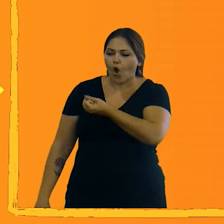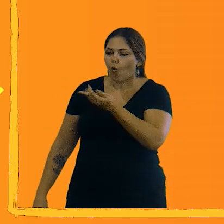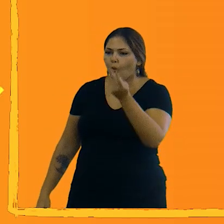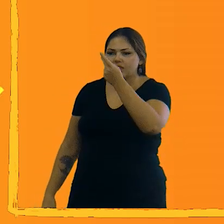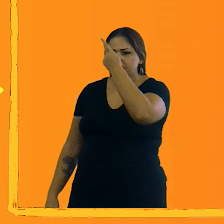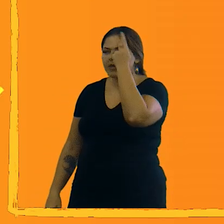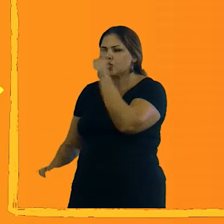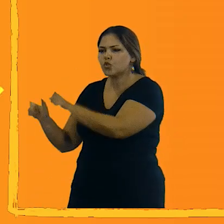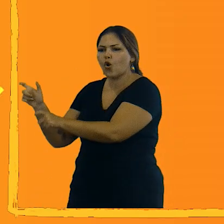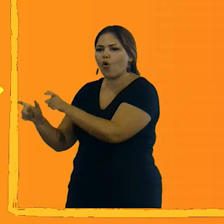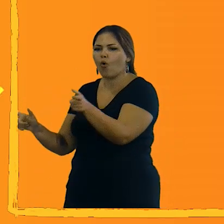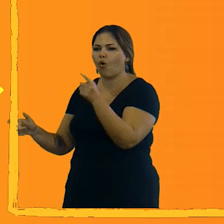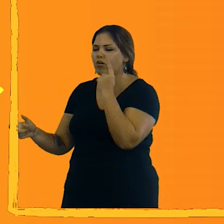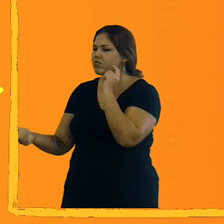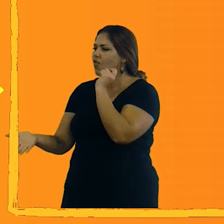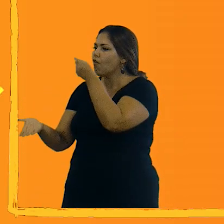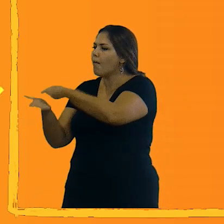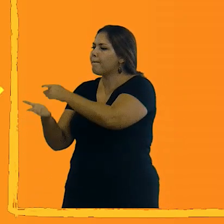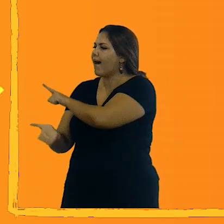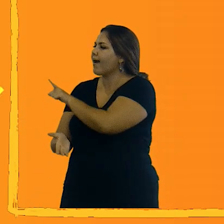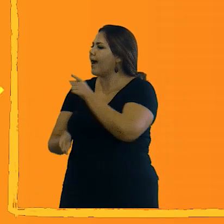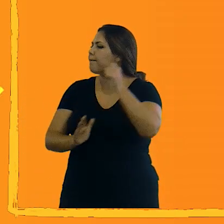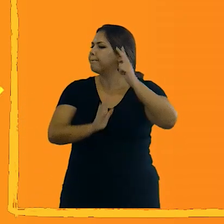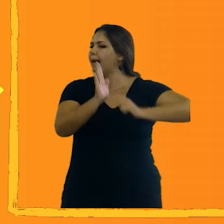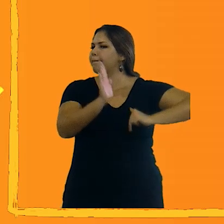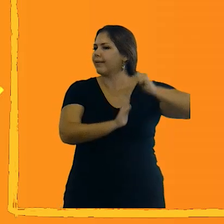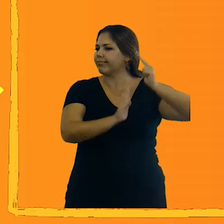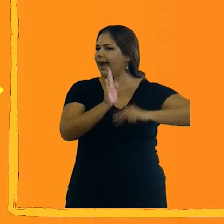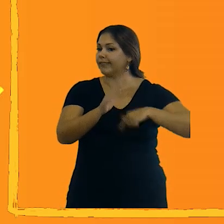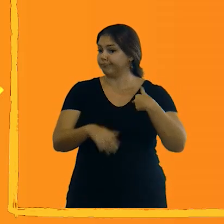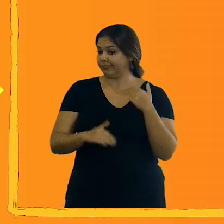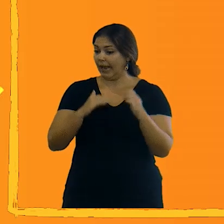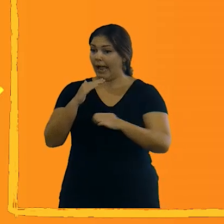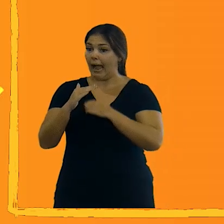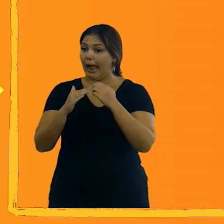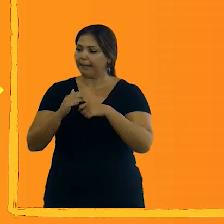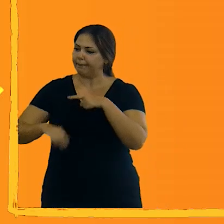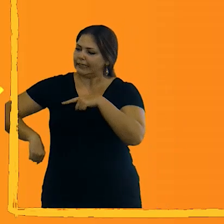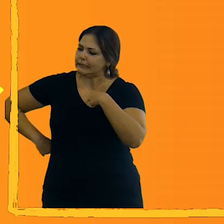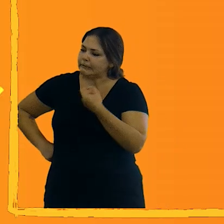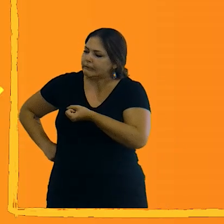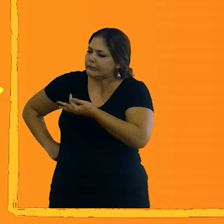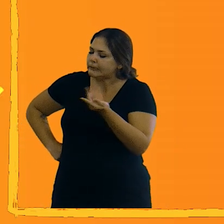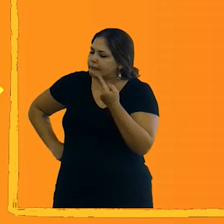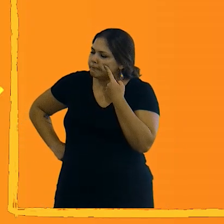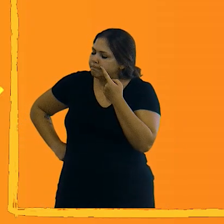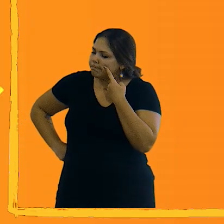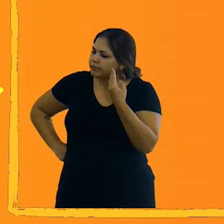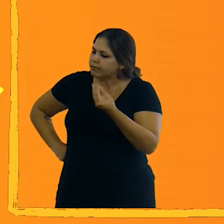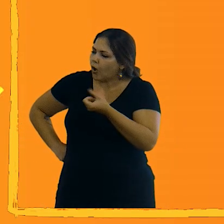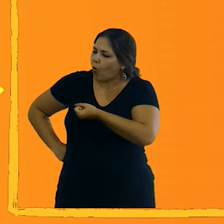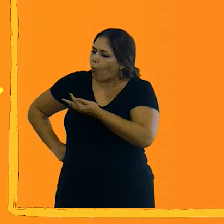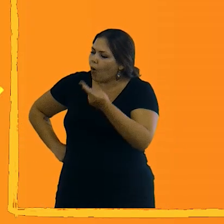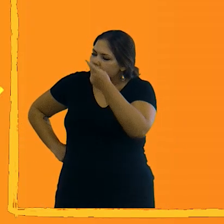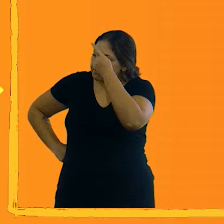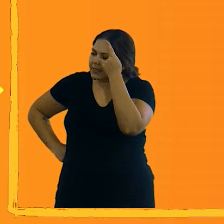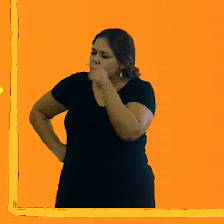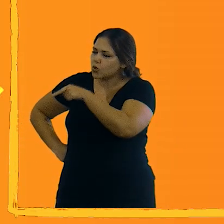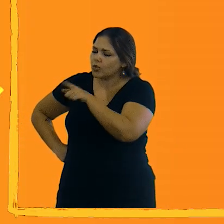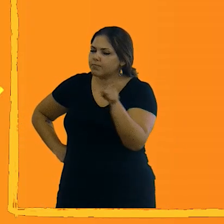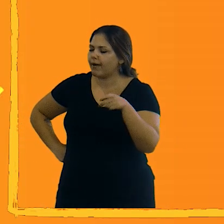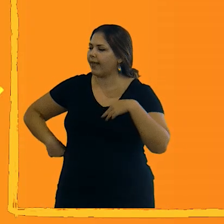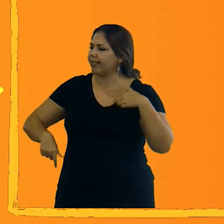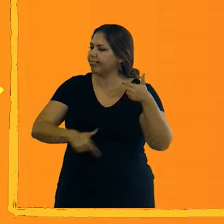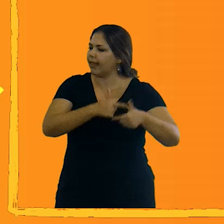conversas com outras empresas mais experientes foi possível criar uma tabela que relaciona a quantidade de pintores